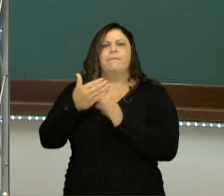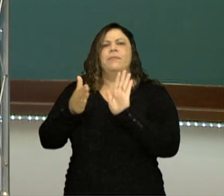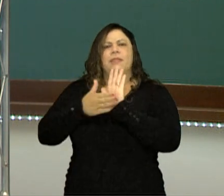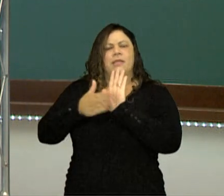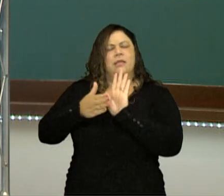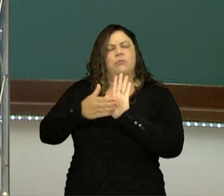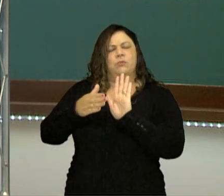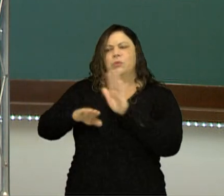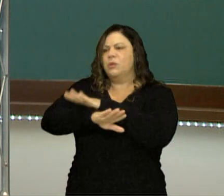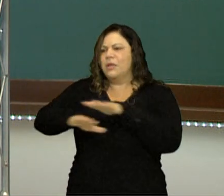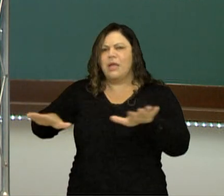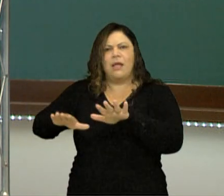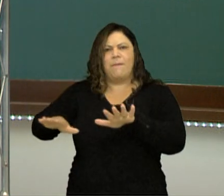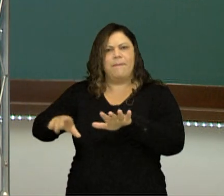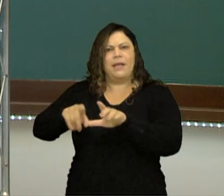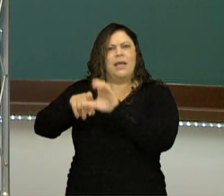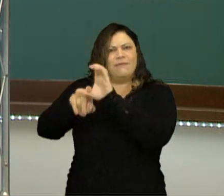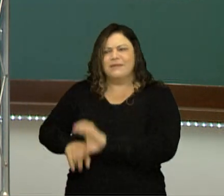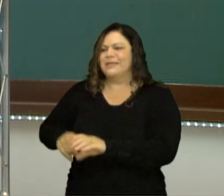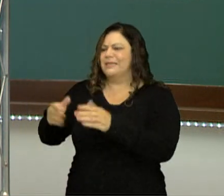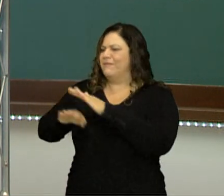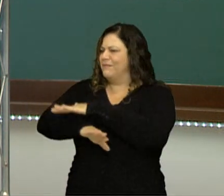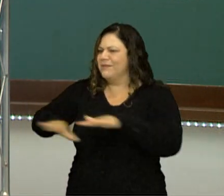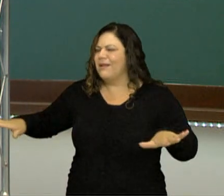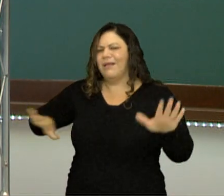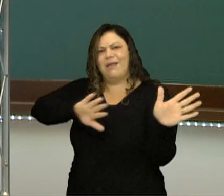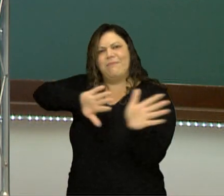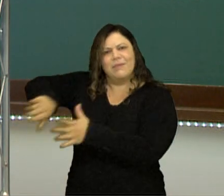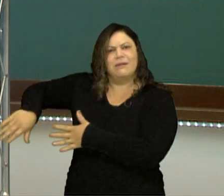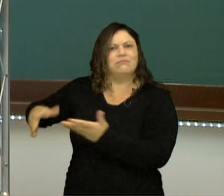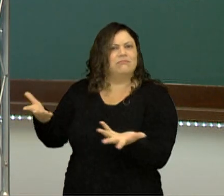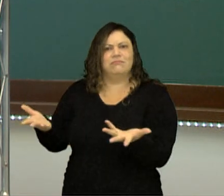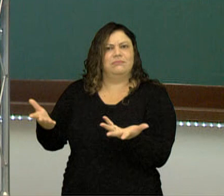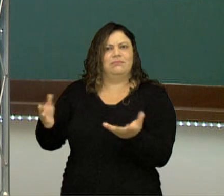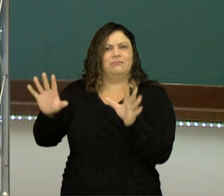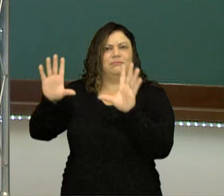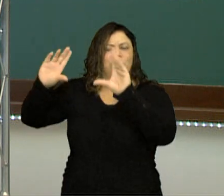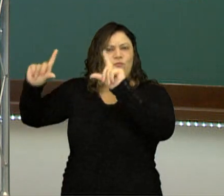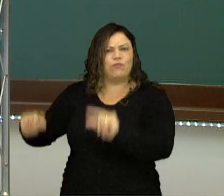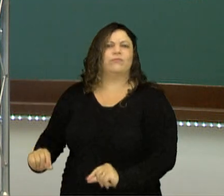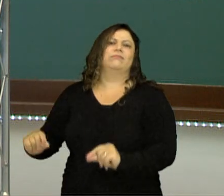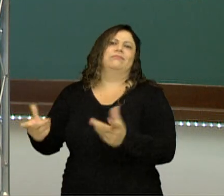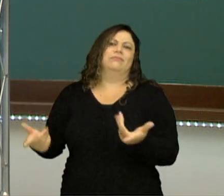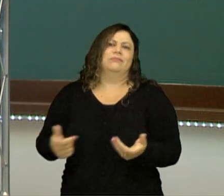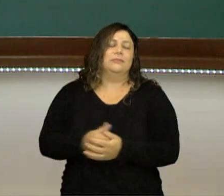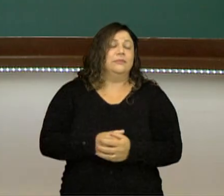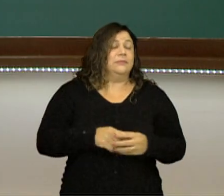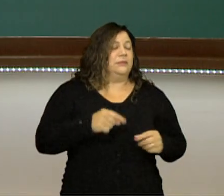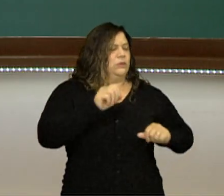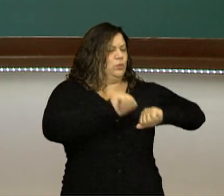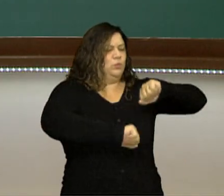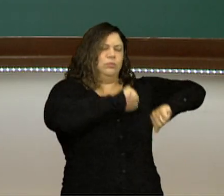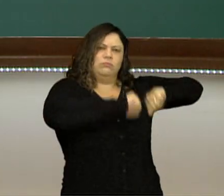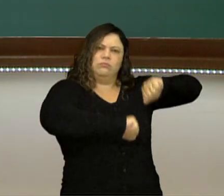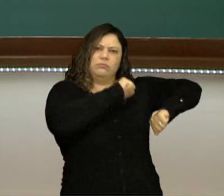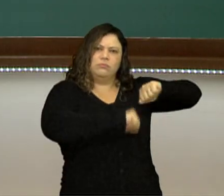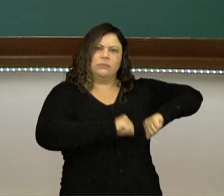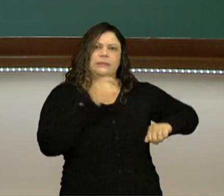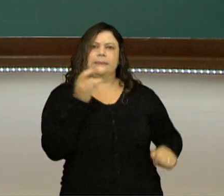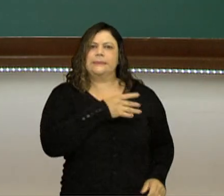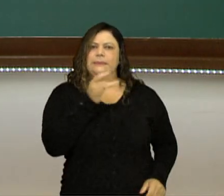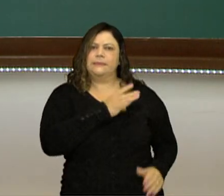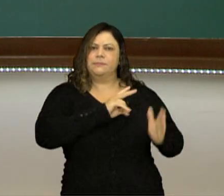camponeses. E também vai crescer entre os empresários, que tinham um constante medo de uma revolução comunista, dos